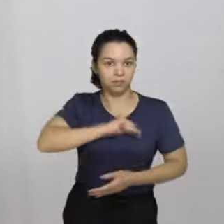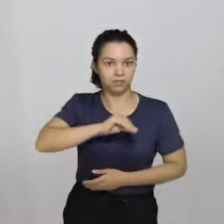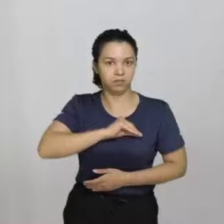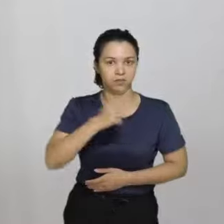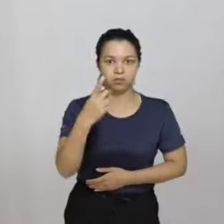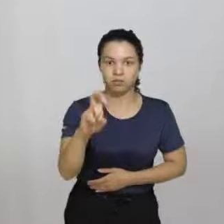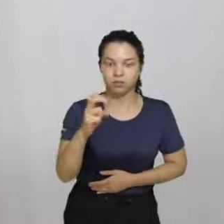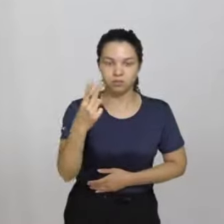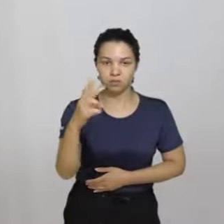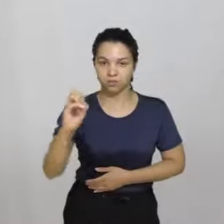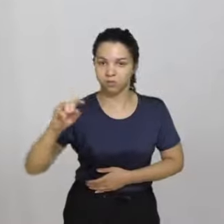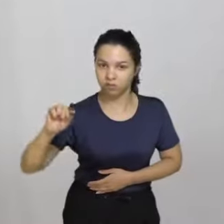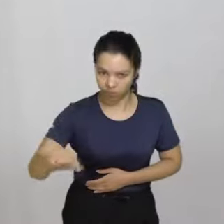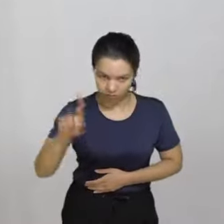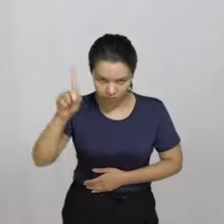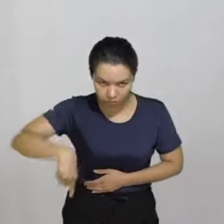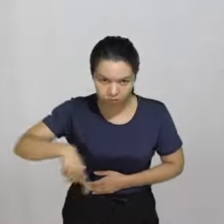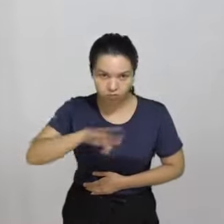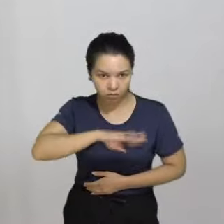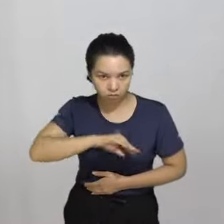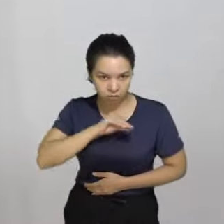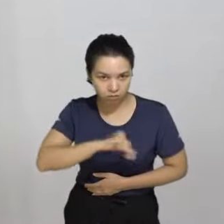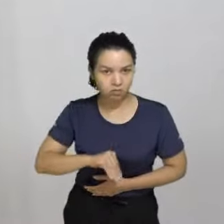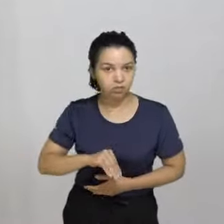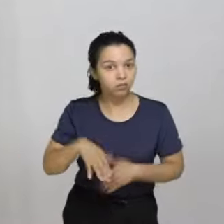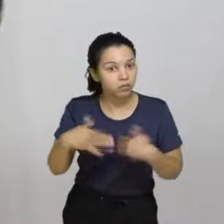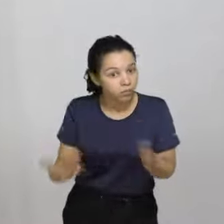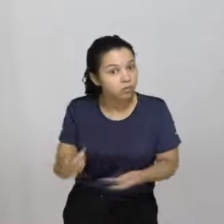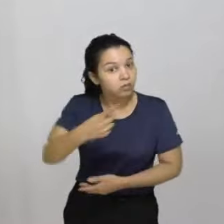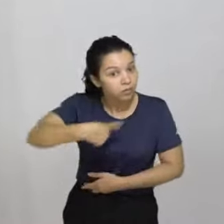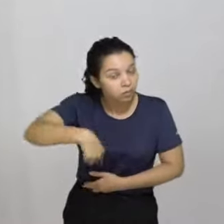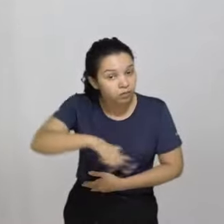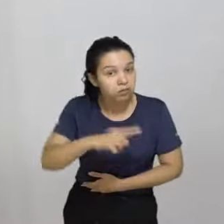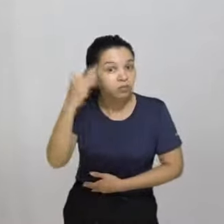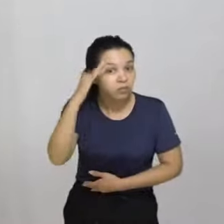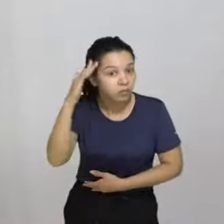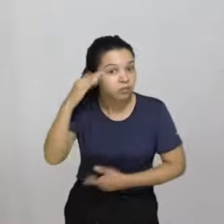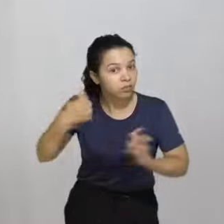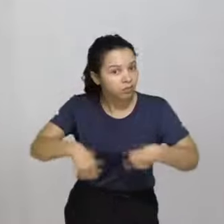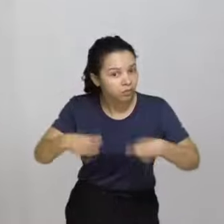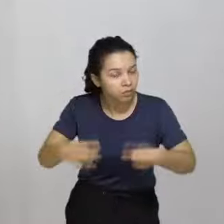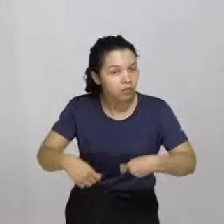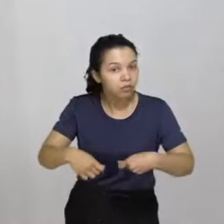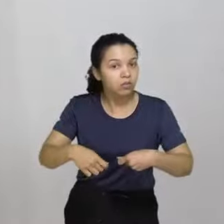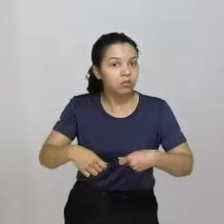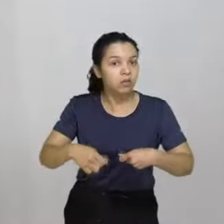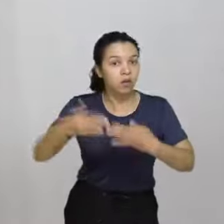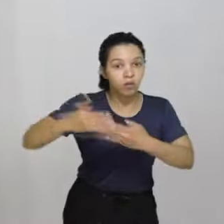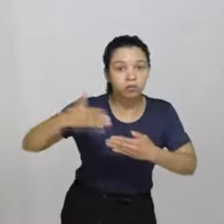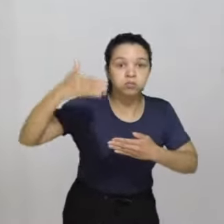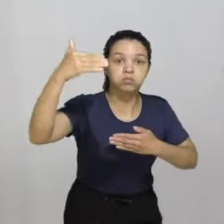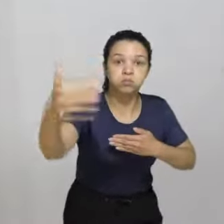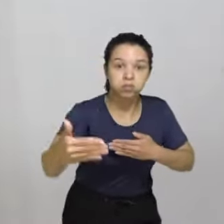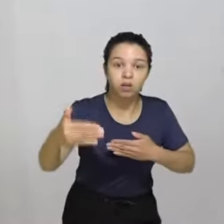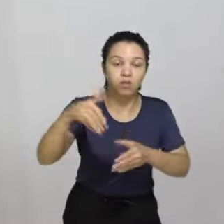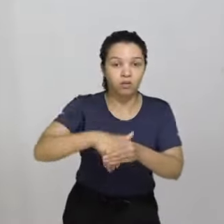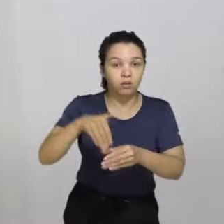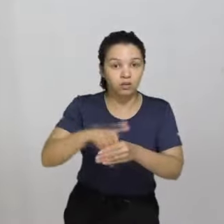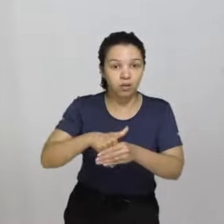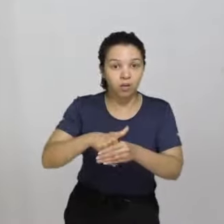mês. Então é isso que nós precisamos entender. Adiar a votação de hoje é fazer com que em janeiro vocês